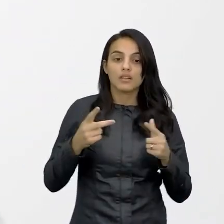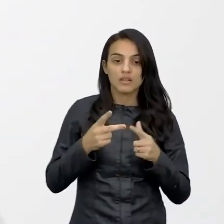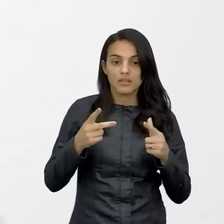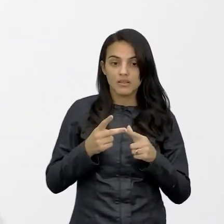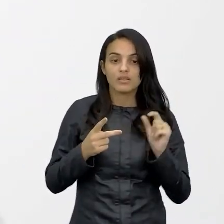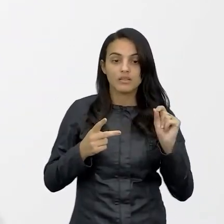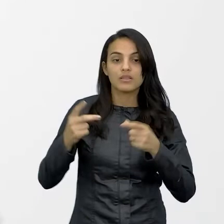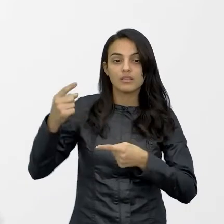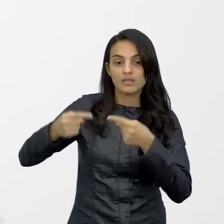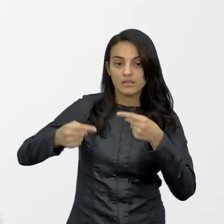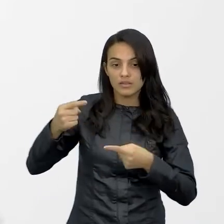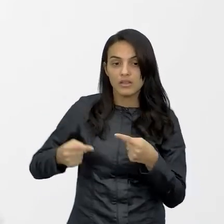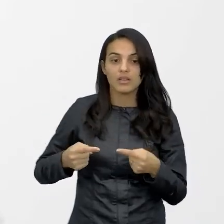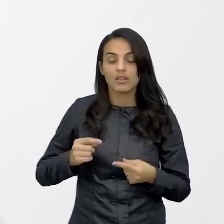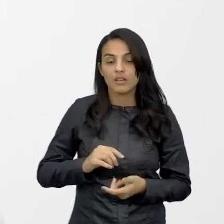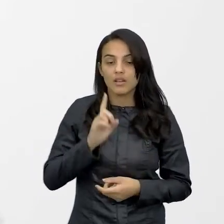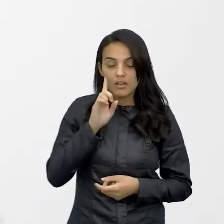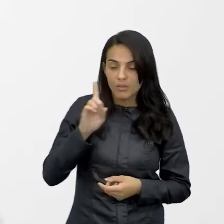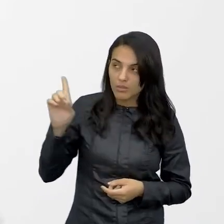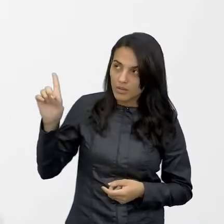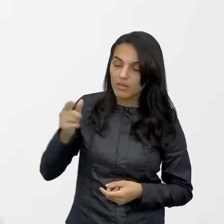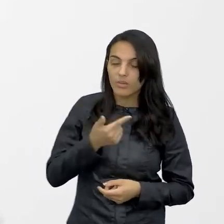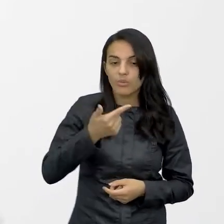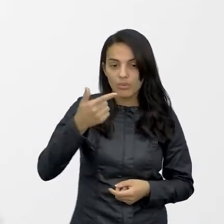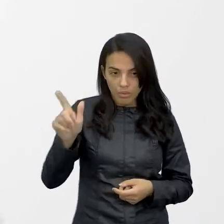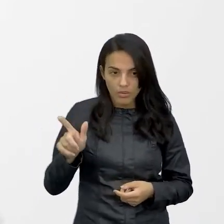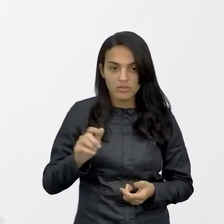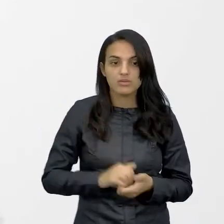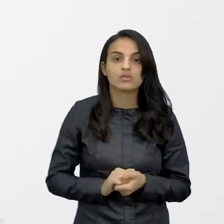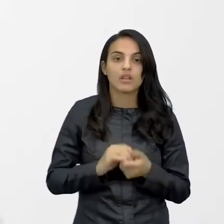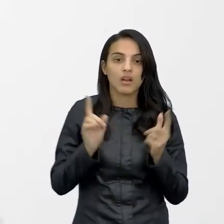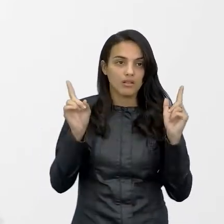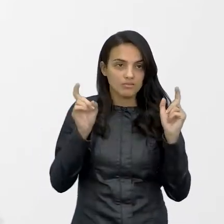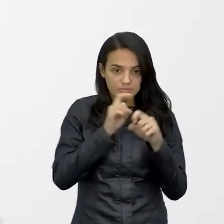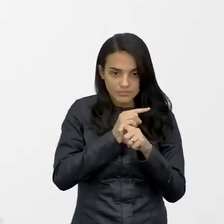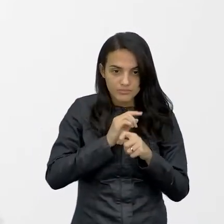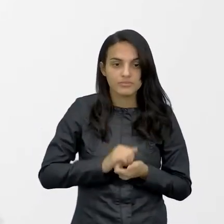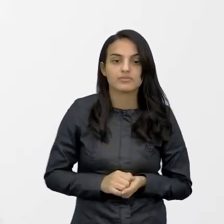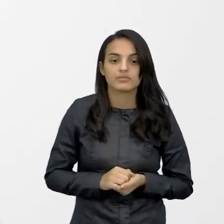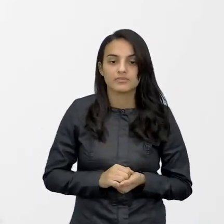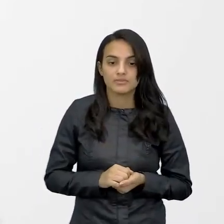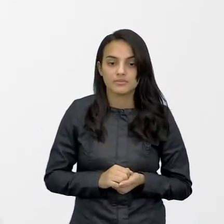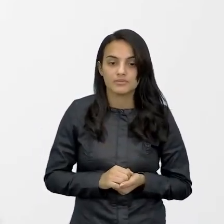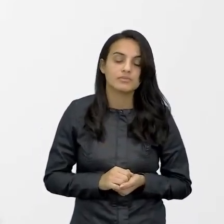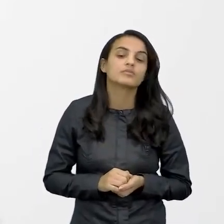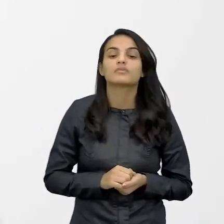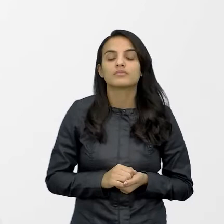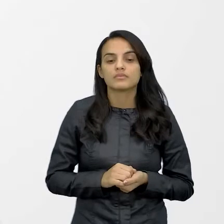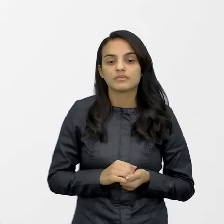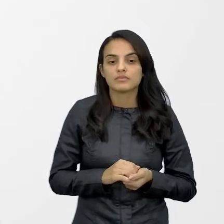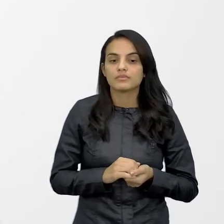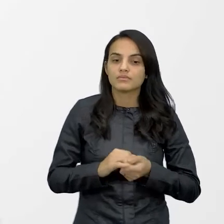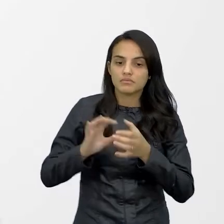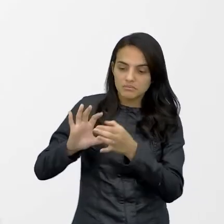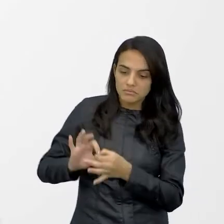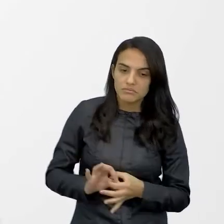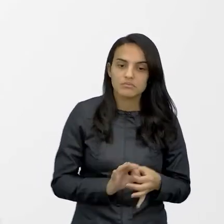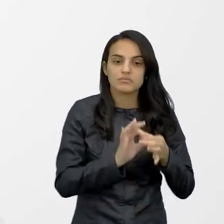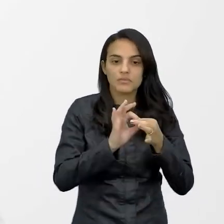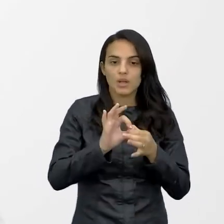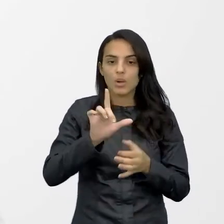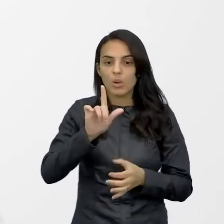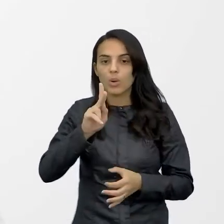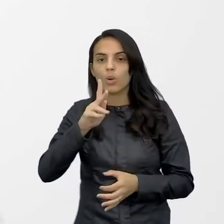seguida, discutindo a não linearidade como outra dimensão da complexidade, onde as interações não aditivas e loops